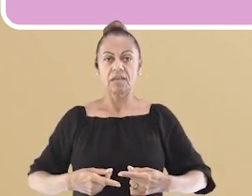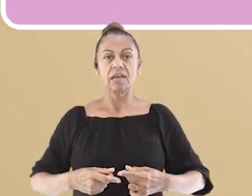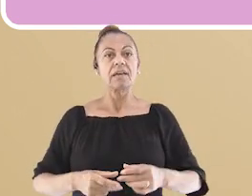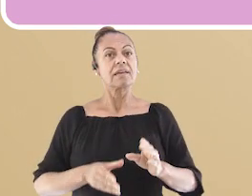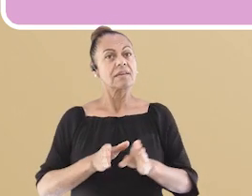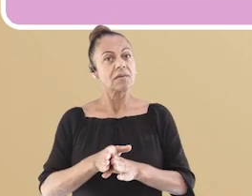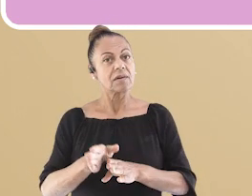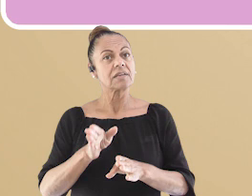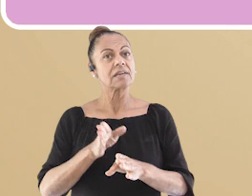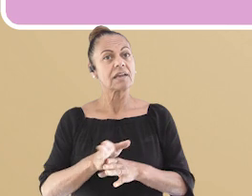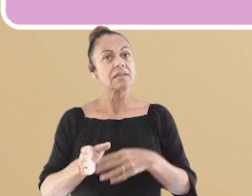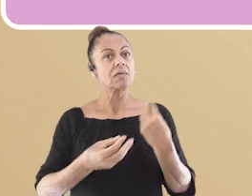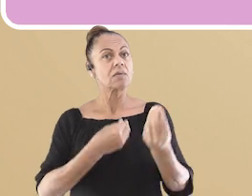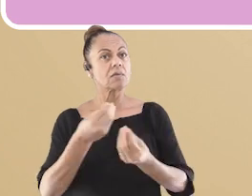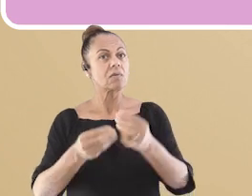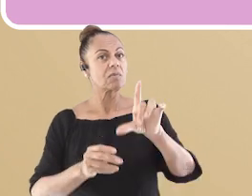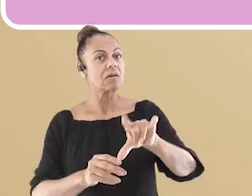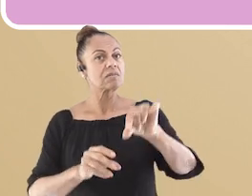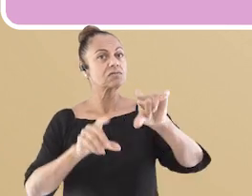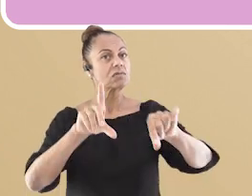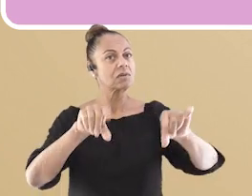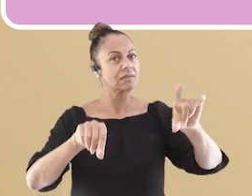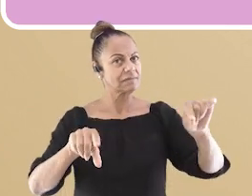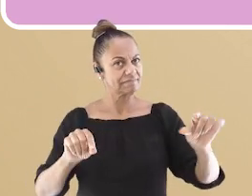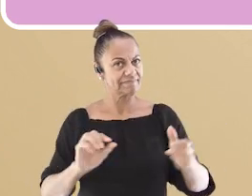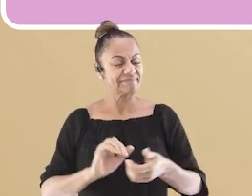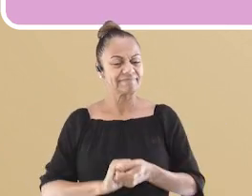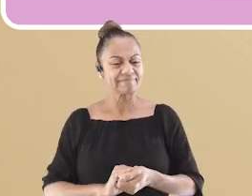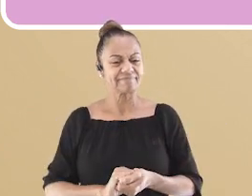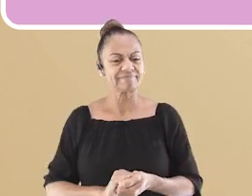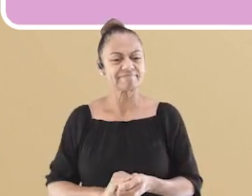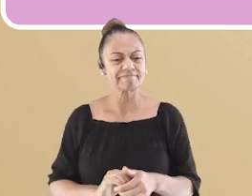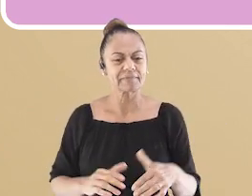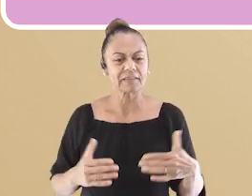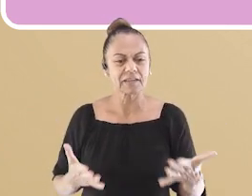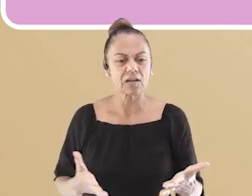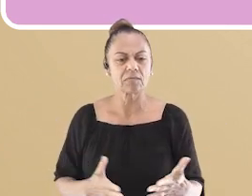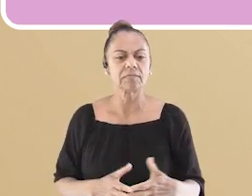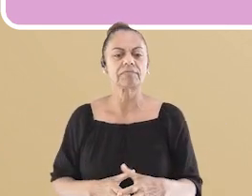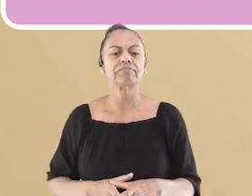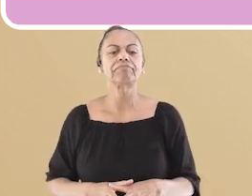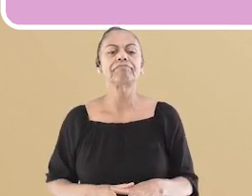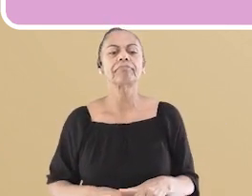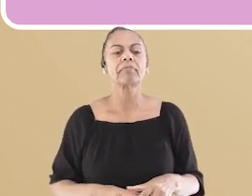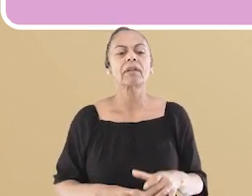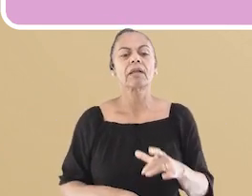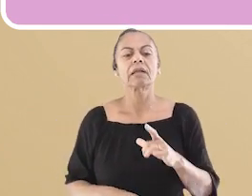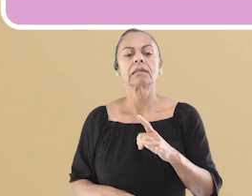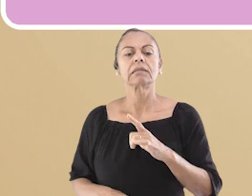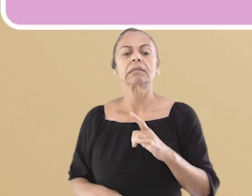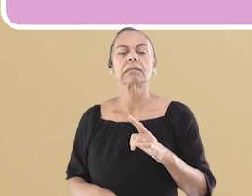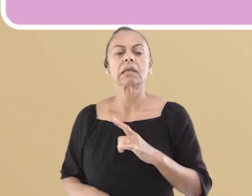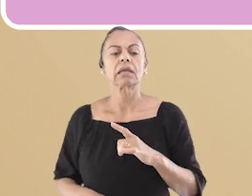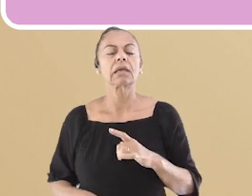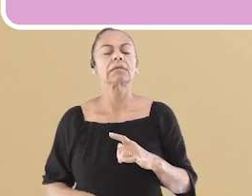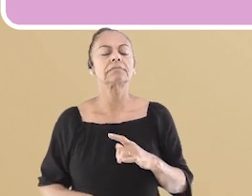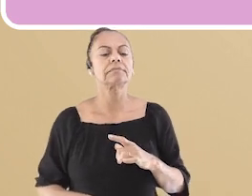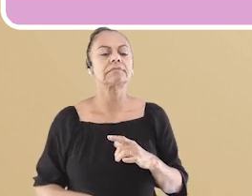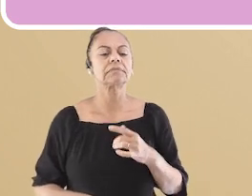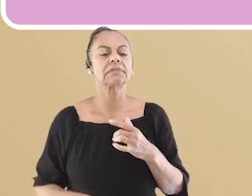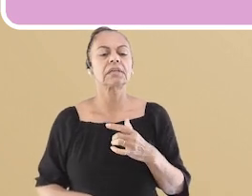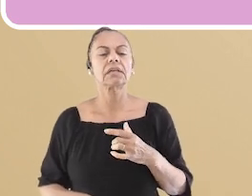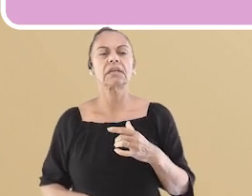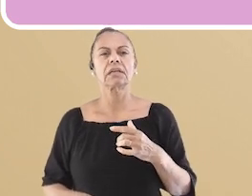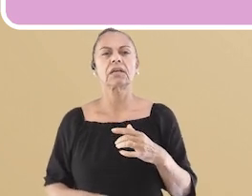decisões. Podemos perceber que os filósofos da Grécia Antiga, como eu mencionei algum tempo